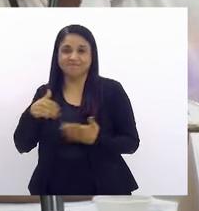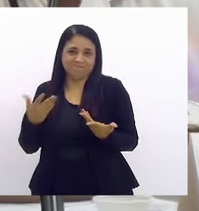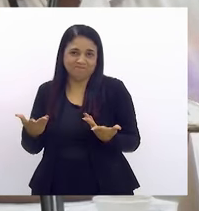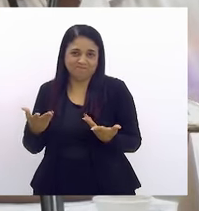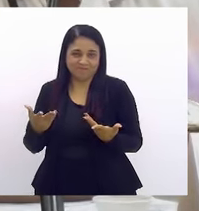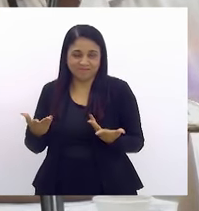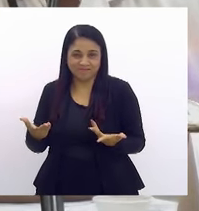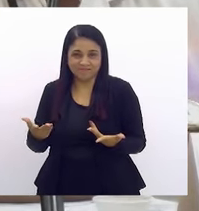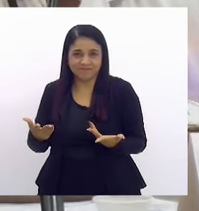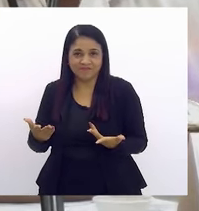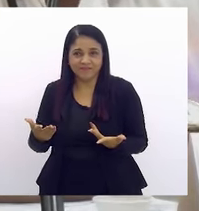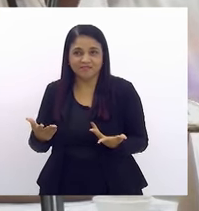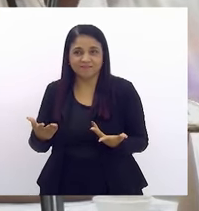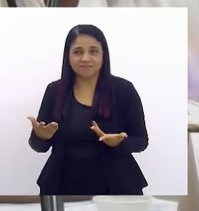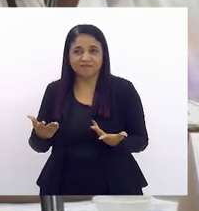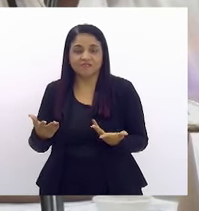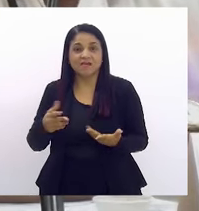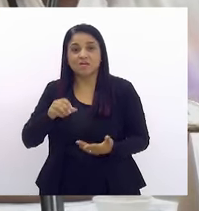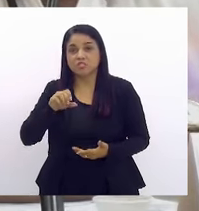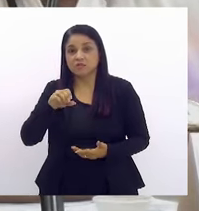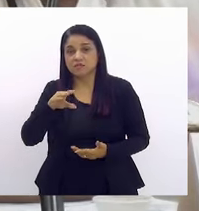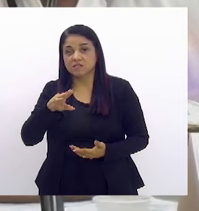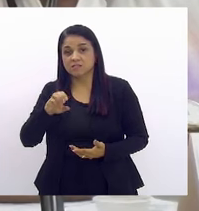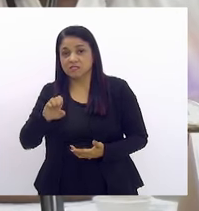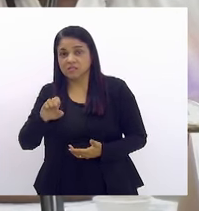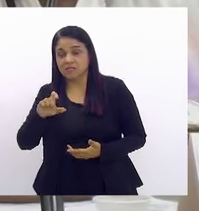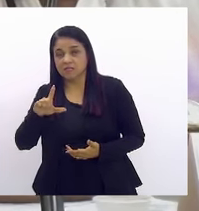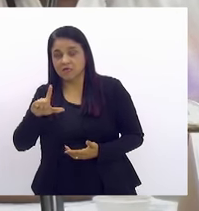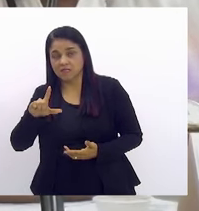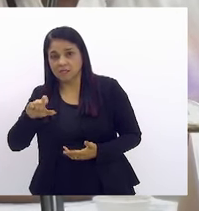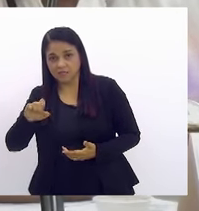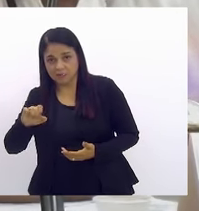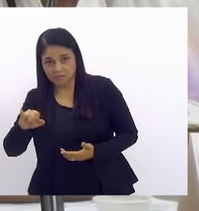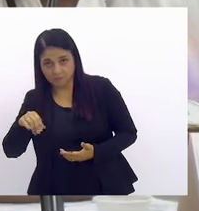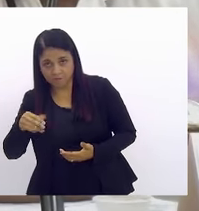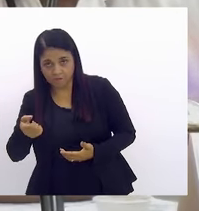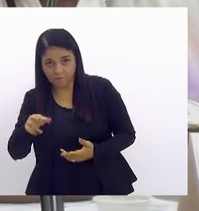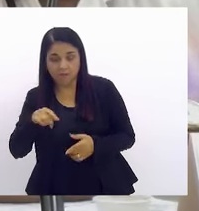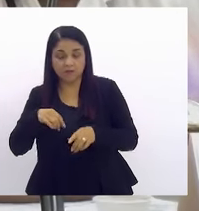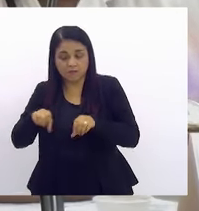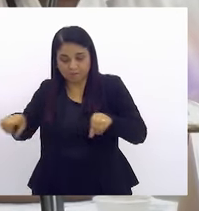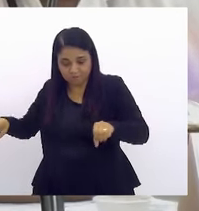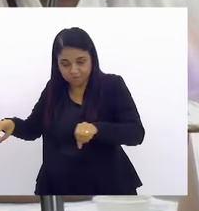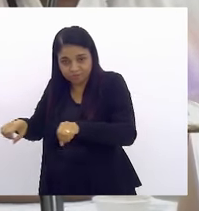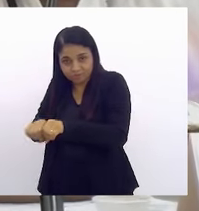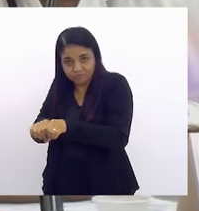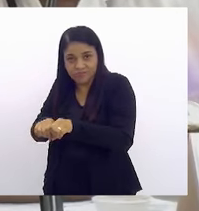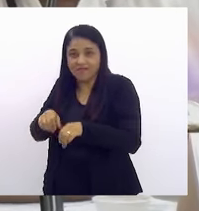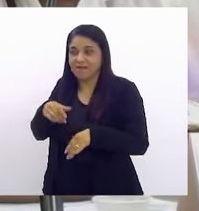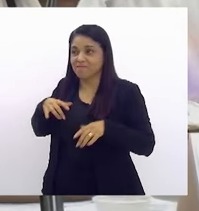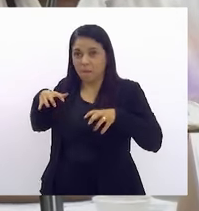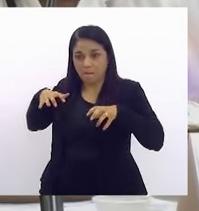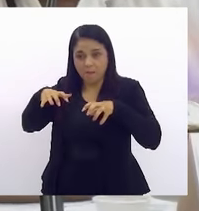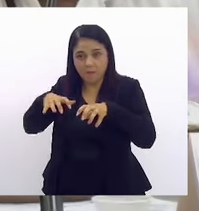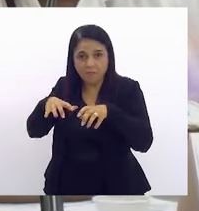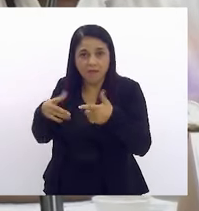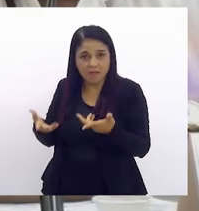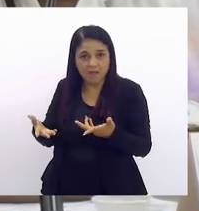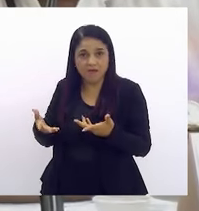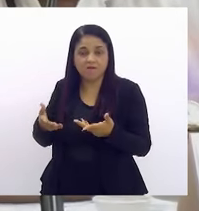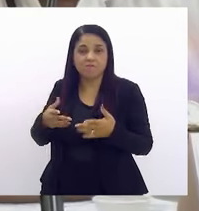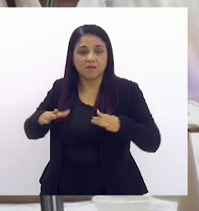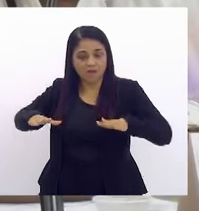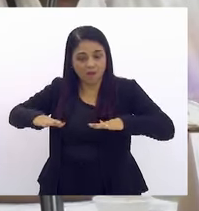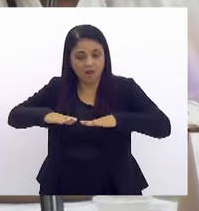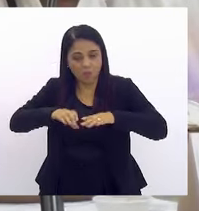E a Sanemar já está fazendo a ligação desses canos que joga na rede de água fluvial e ia para a lagoa. A gente vai ter uma cidade futura